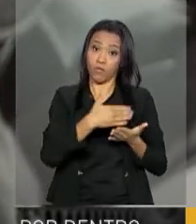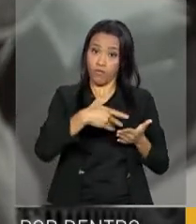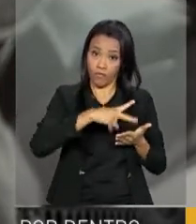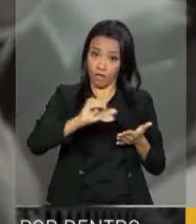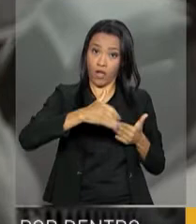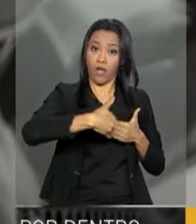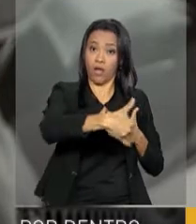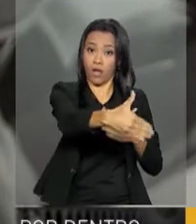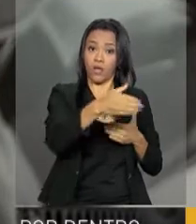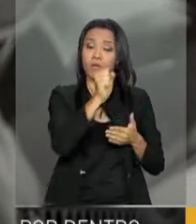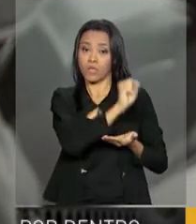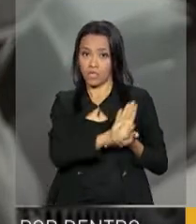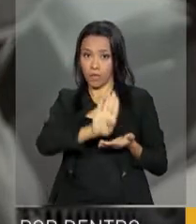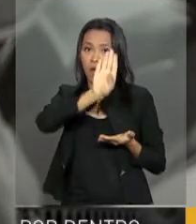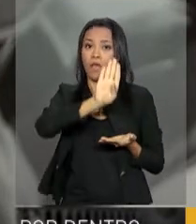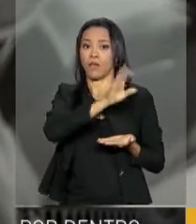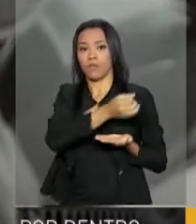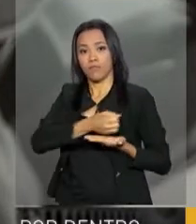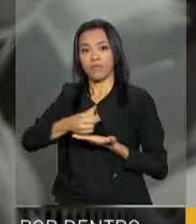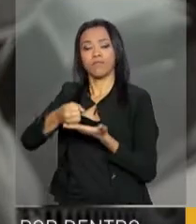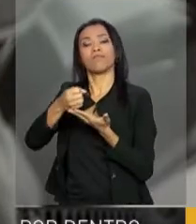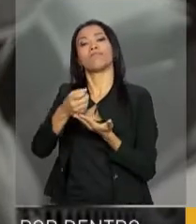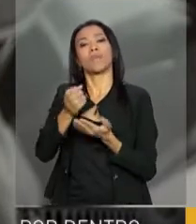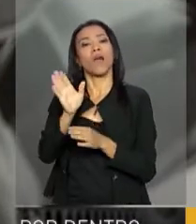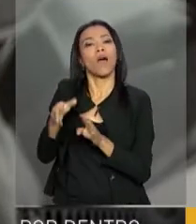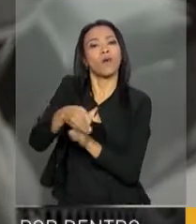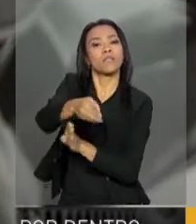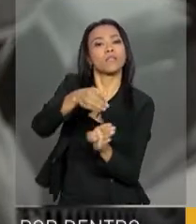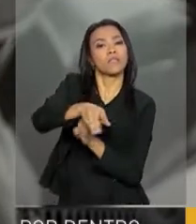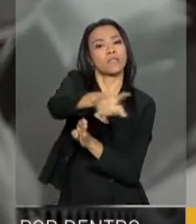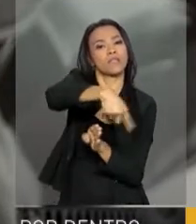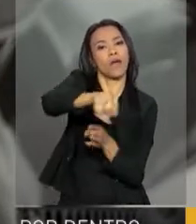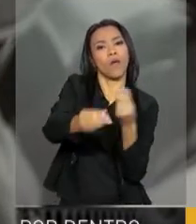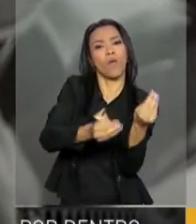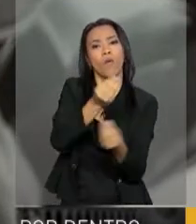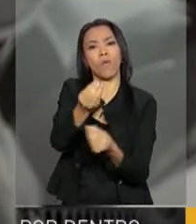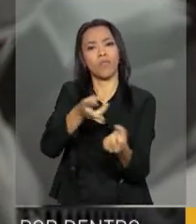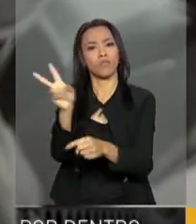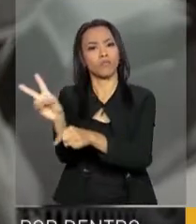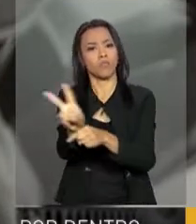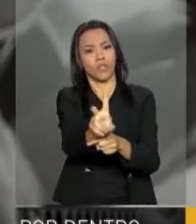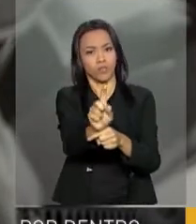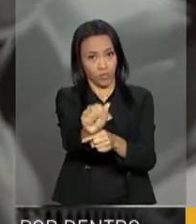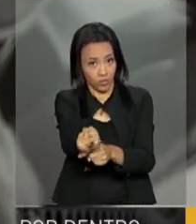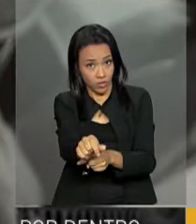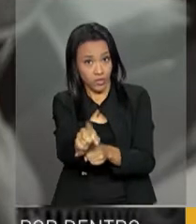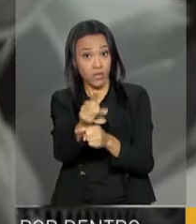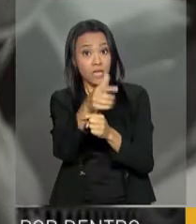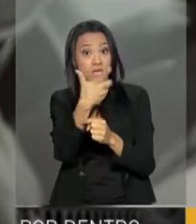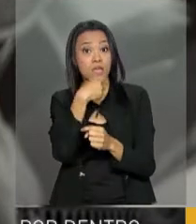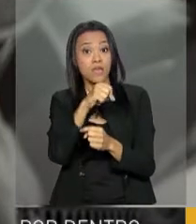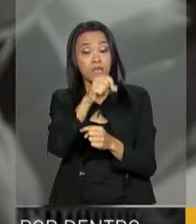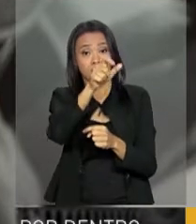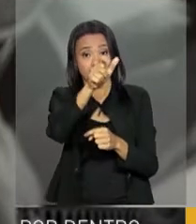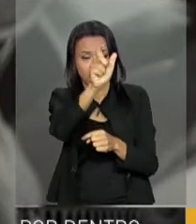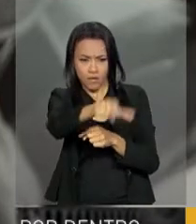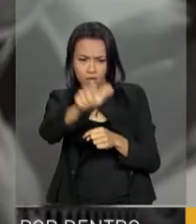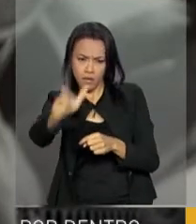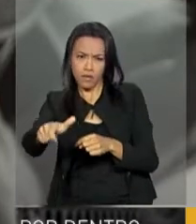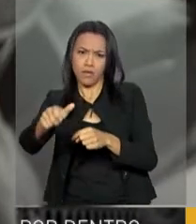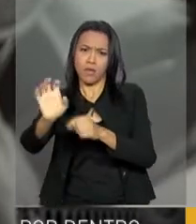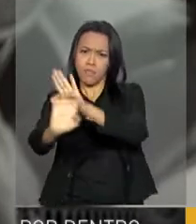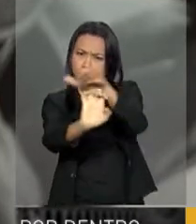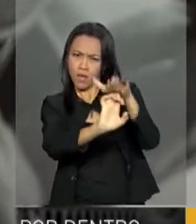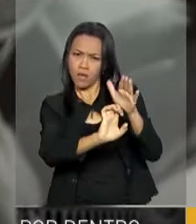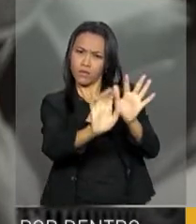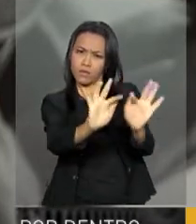contratando, para a concessão do crédito, e aqueles micro e pequenos empresários que tomarem esse crédito, mas não